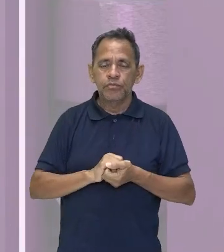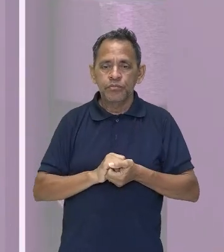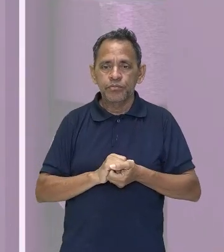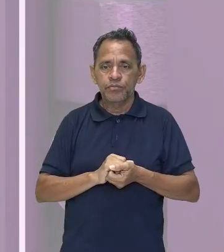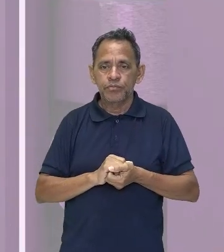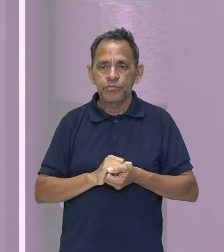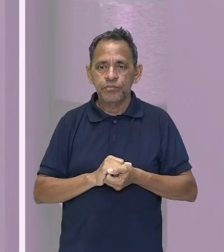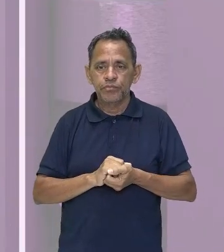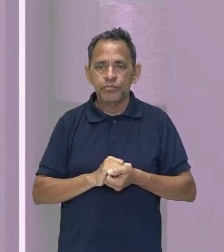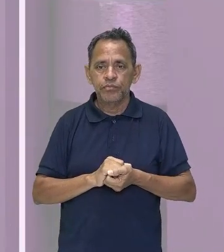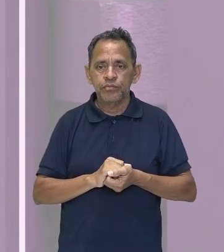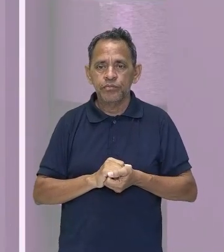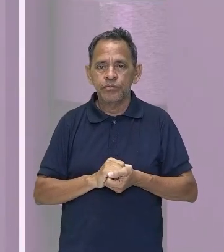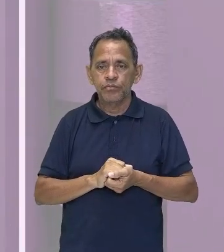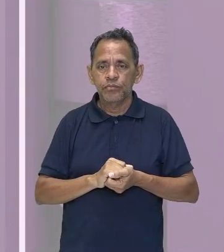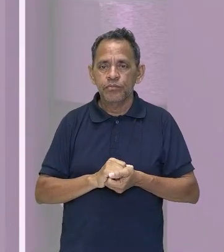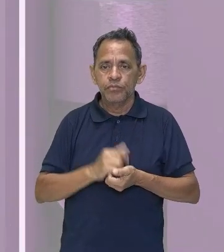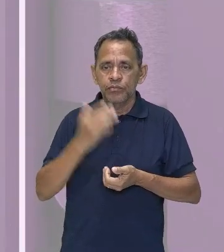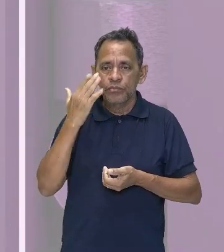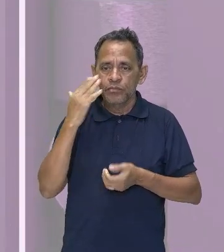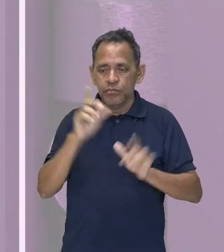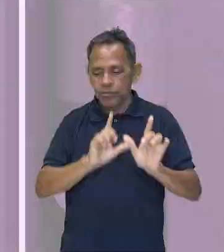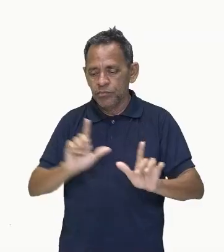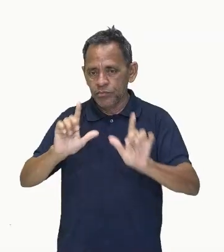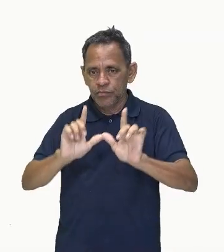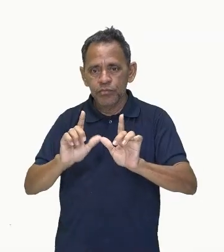beleza? Vamos ver a nossa primeira cartelinha, então?